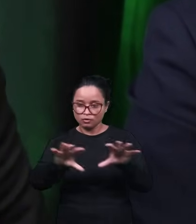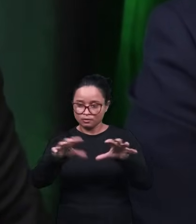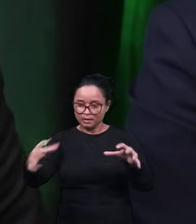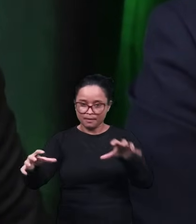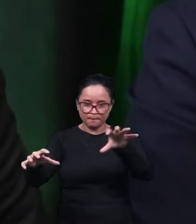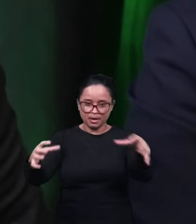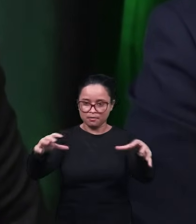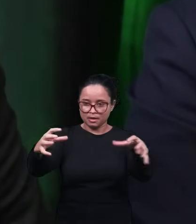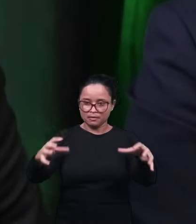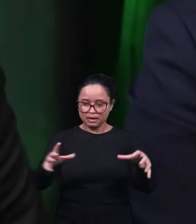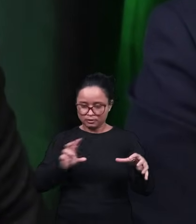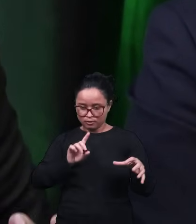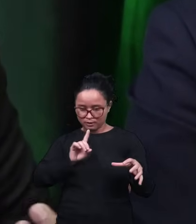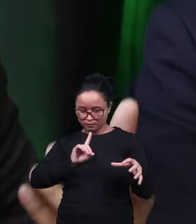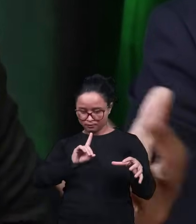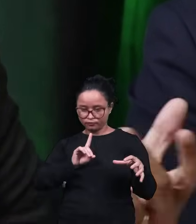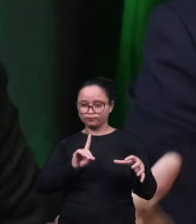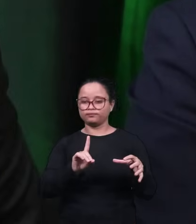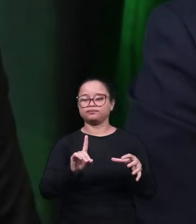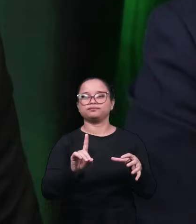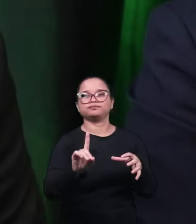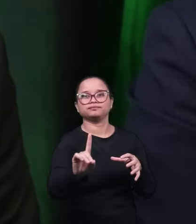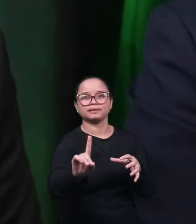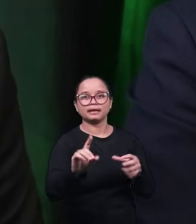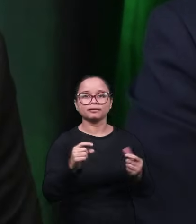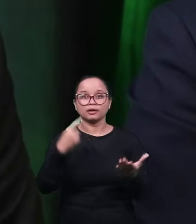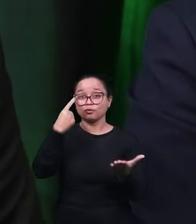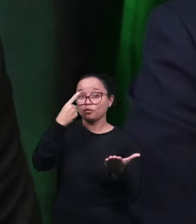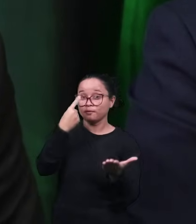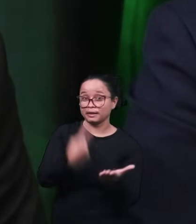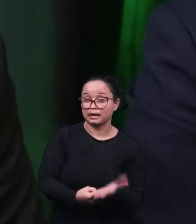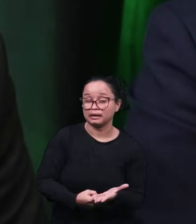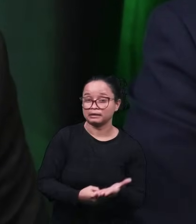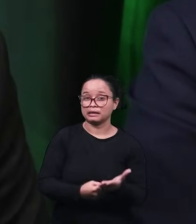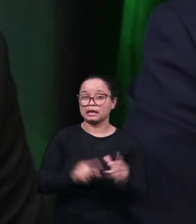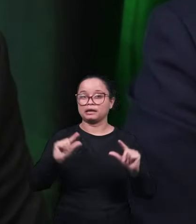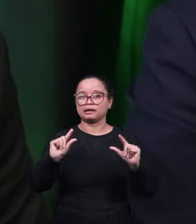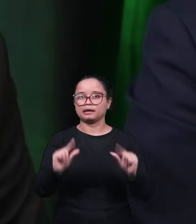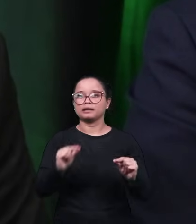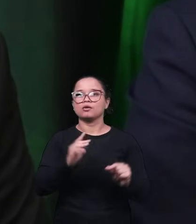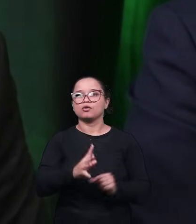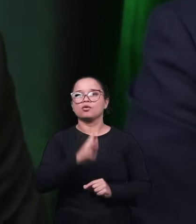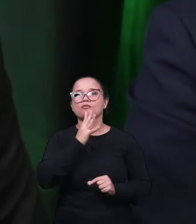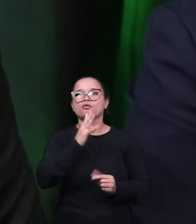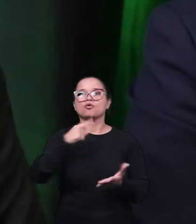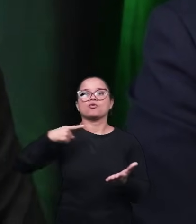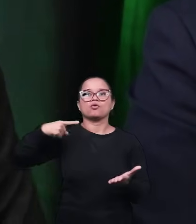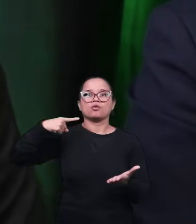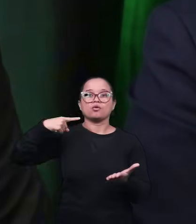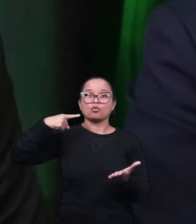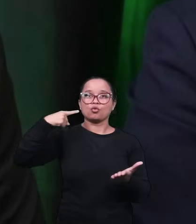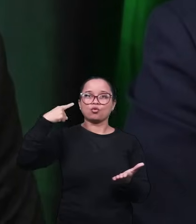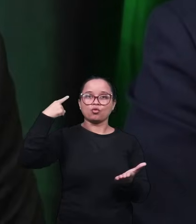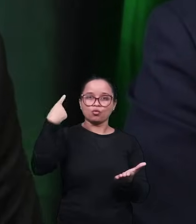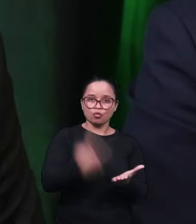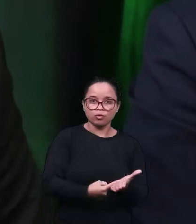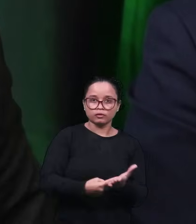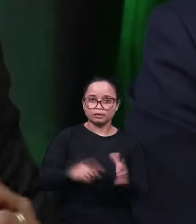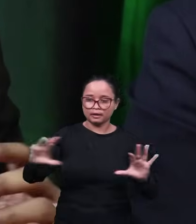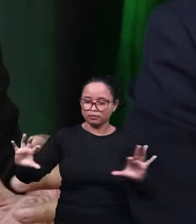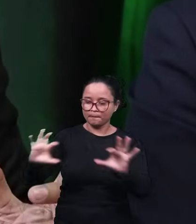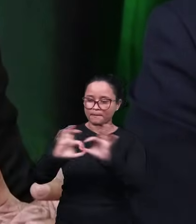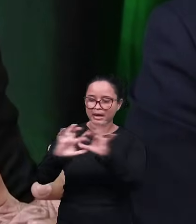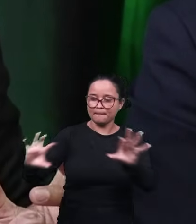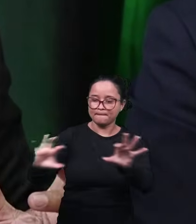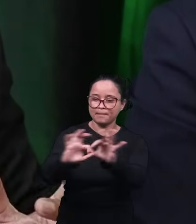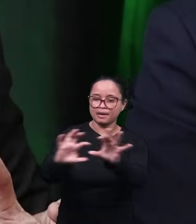das partes, por isso até esse pacto era conhecido como o concerto das partes,